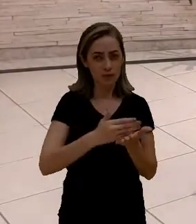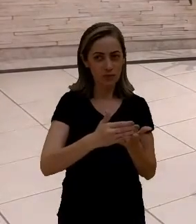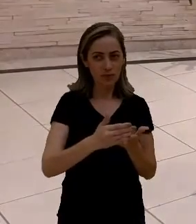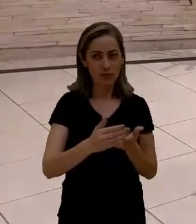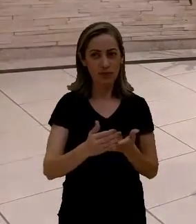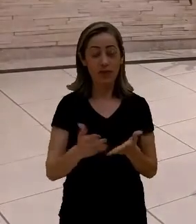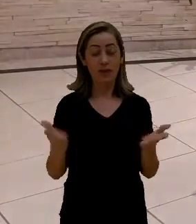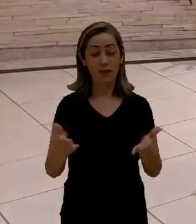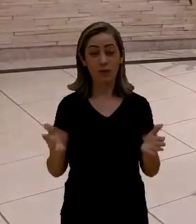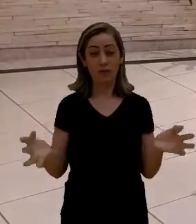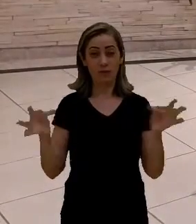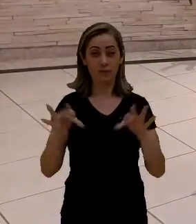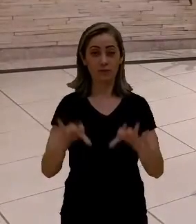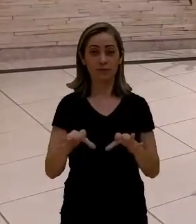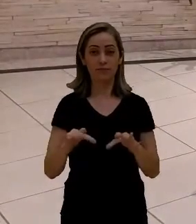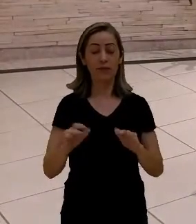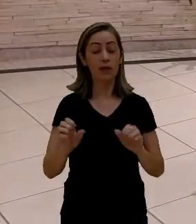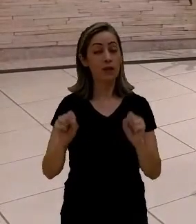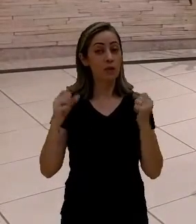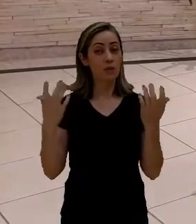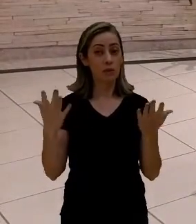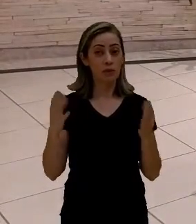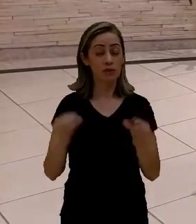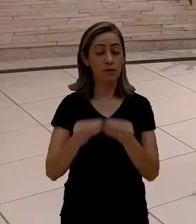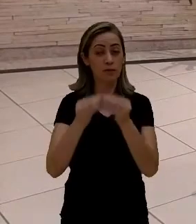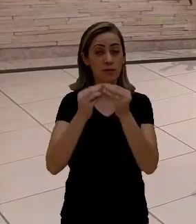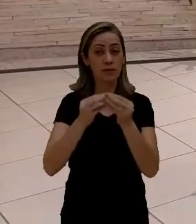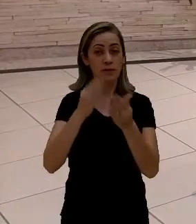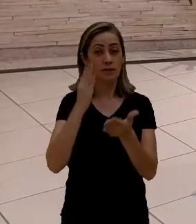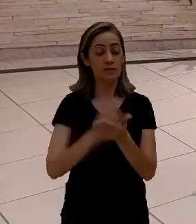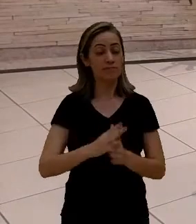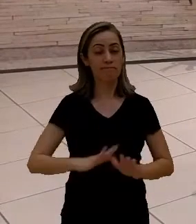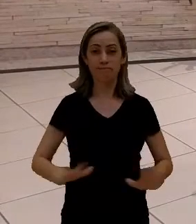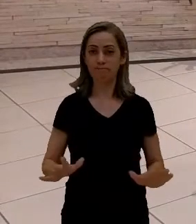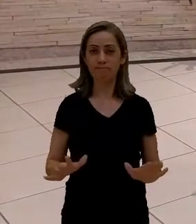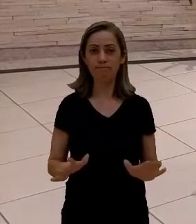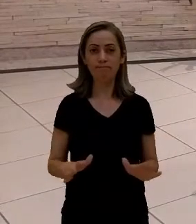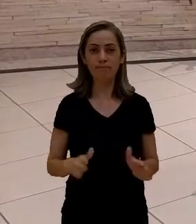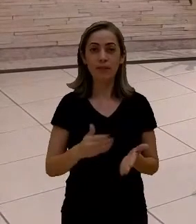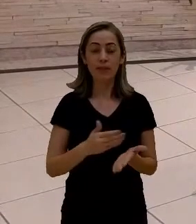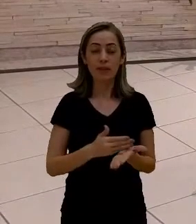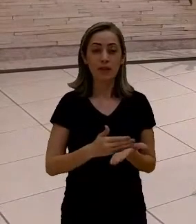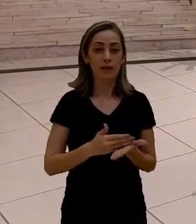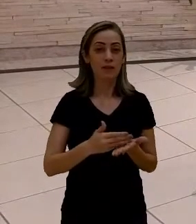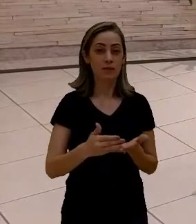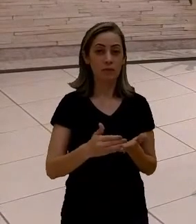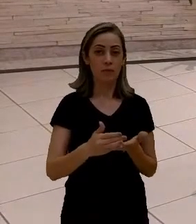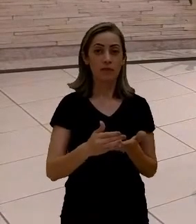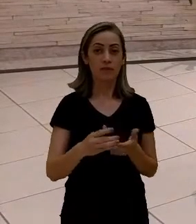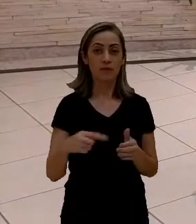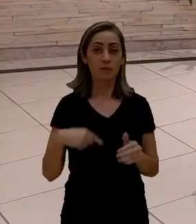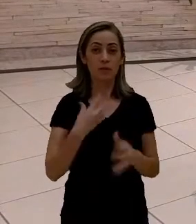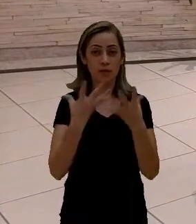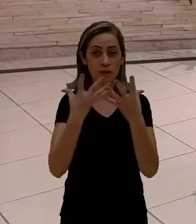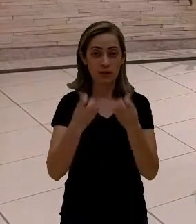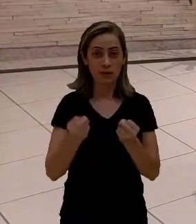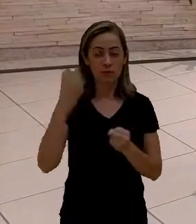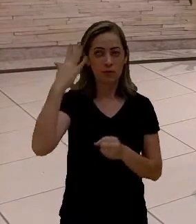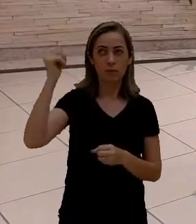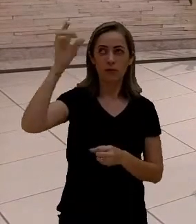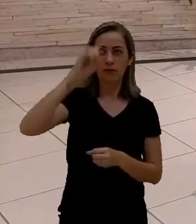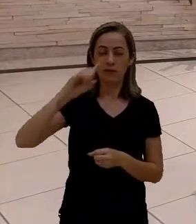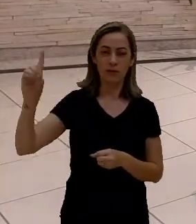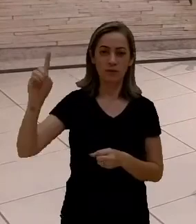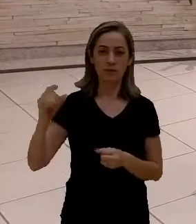ritos finais quando a missa Acaba Porque igual a gente falou que ela ela começa quando a gente atende esse primeiro chamado ela